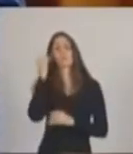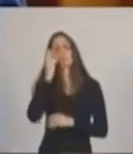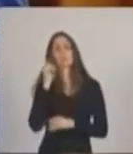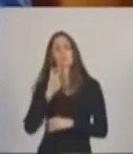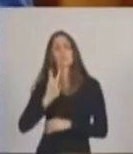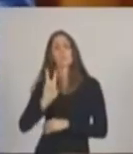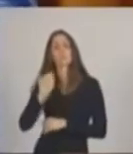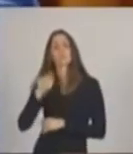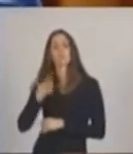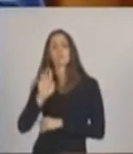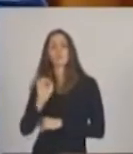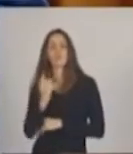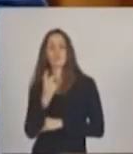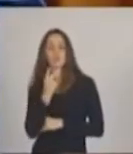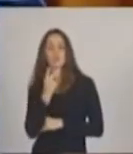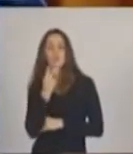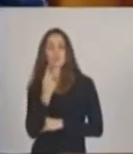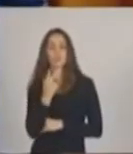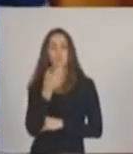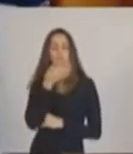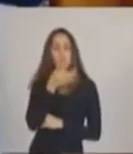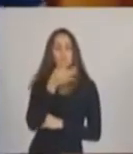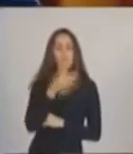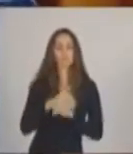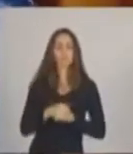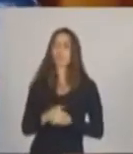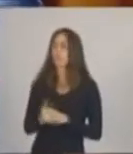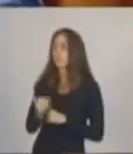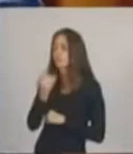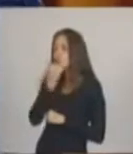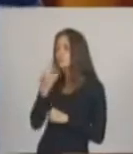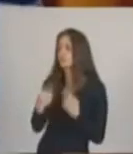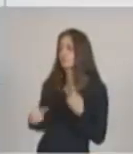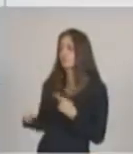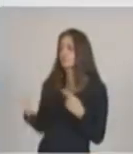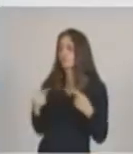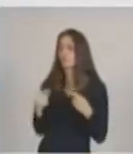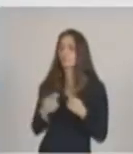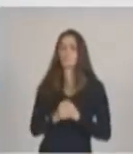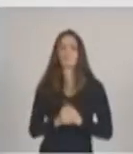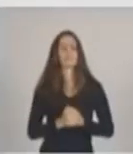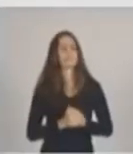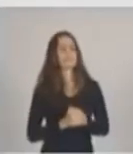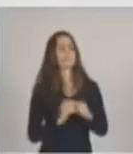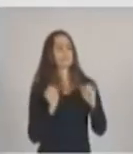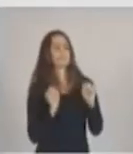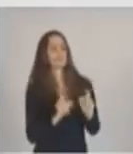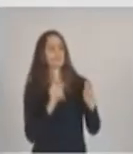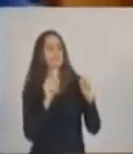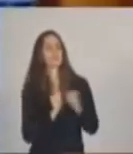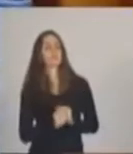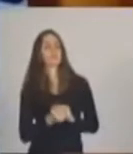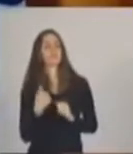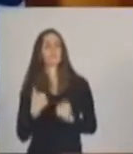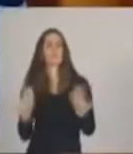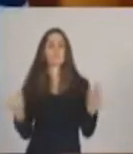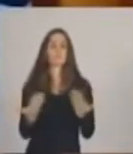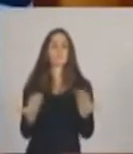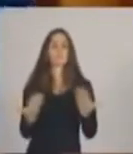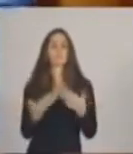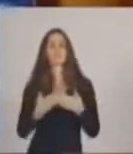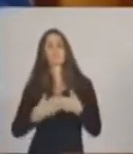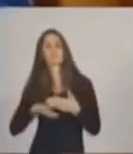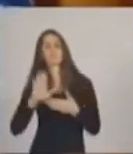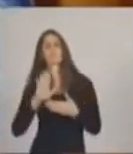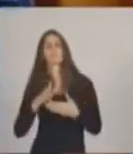ordem? É para discutir, na verdade. Vou deixar você mais colocar em discussão. Ok, então eu vou